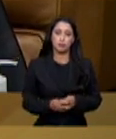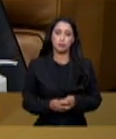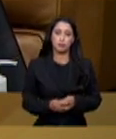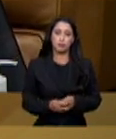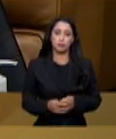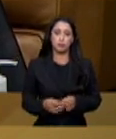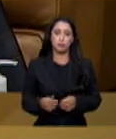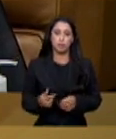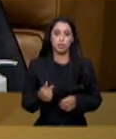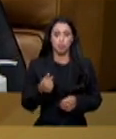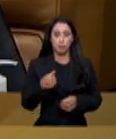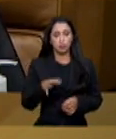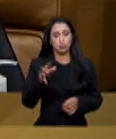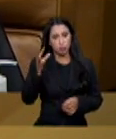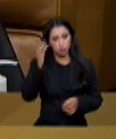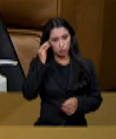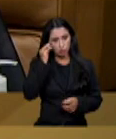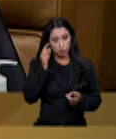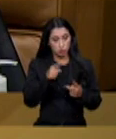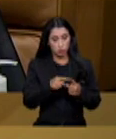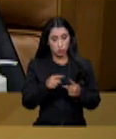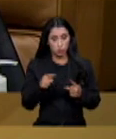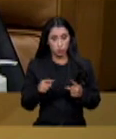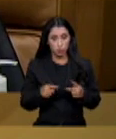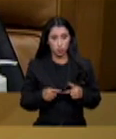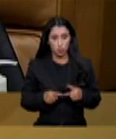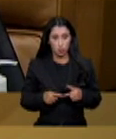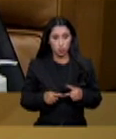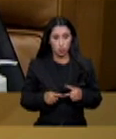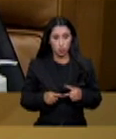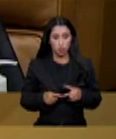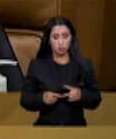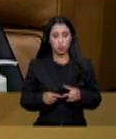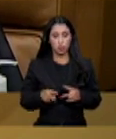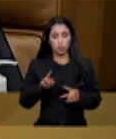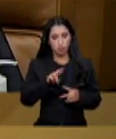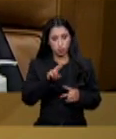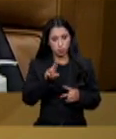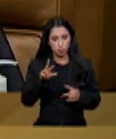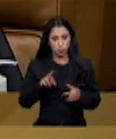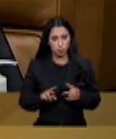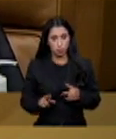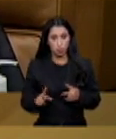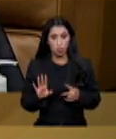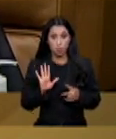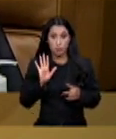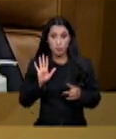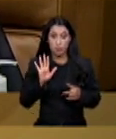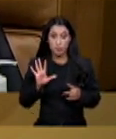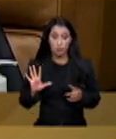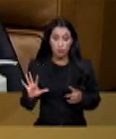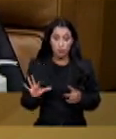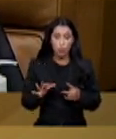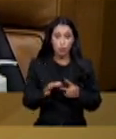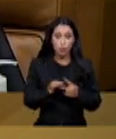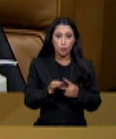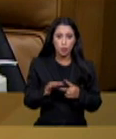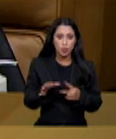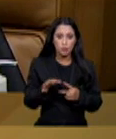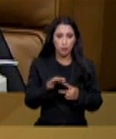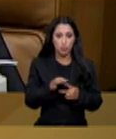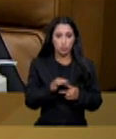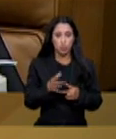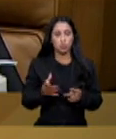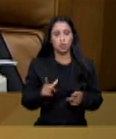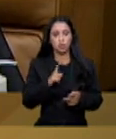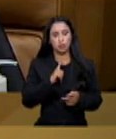obstante, entenda que as duas questões, em universos distintos, mas complementares, quer a interpretação